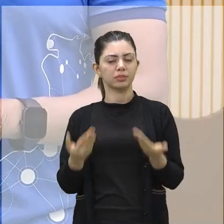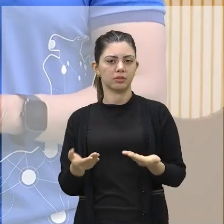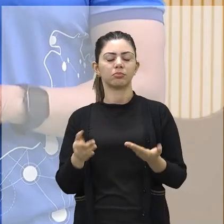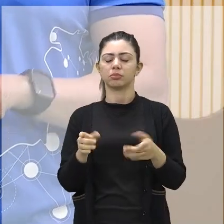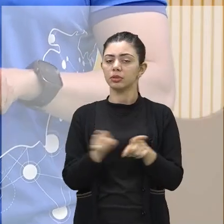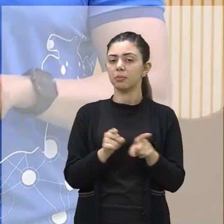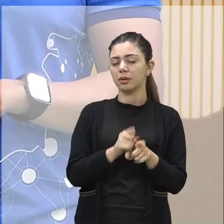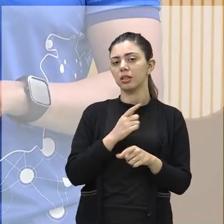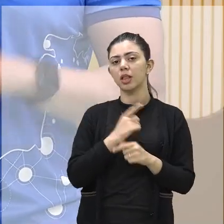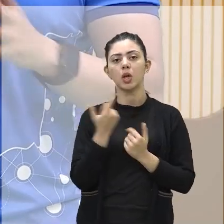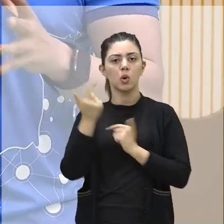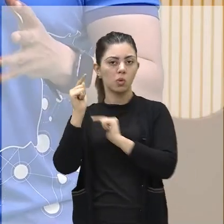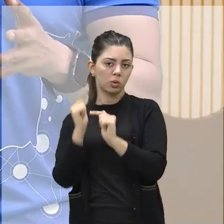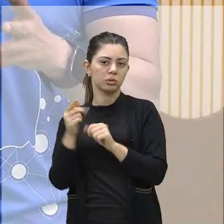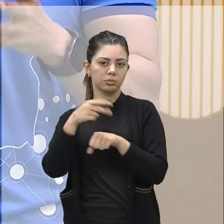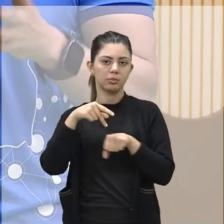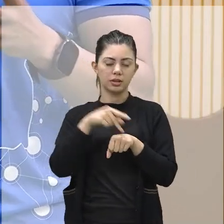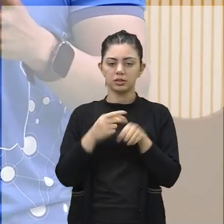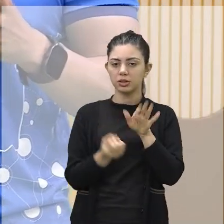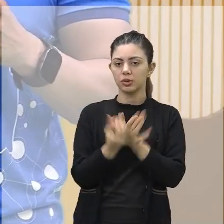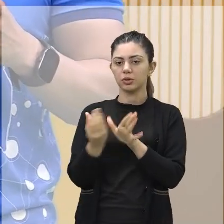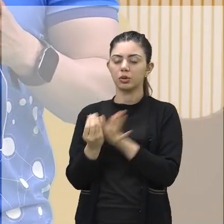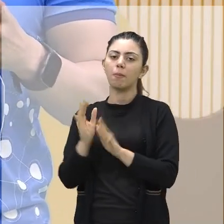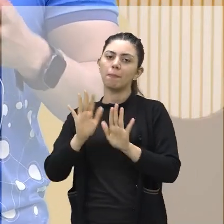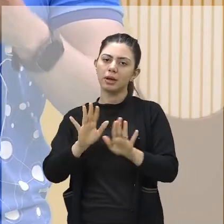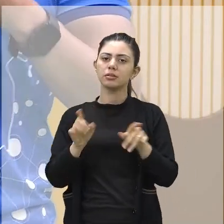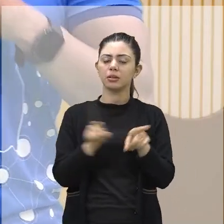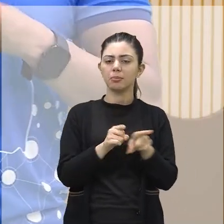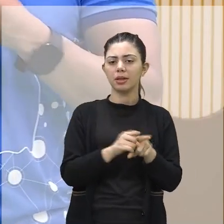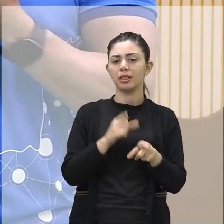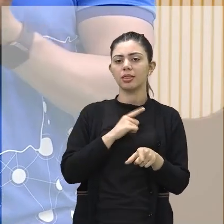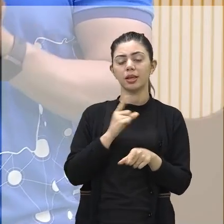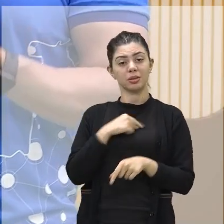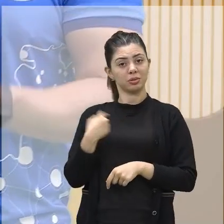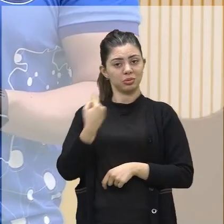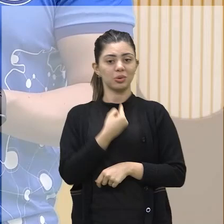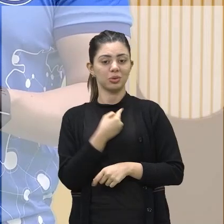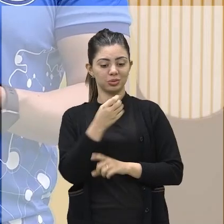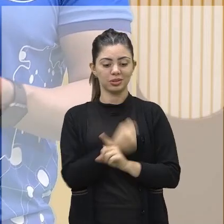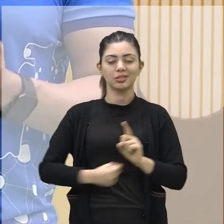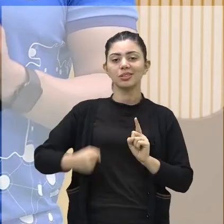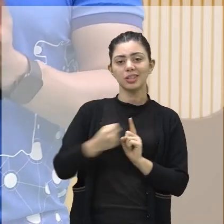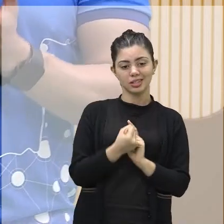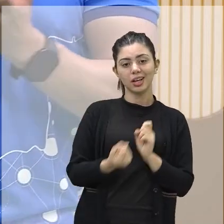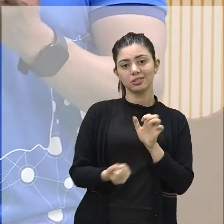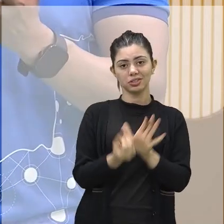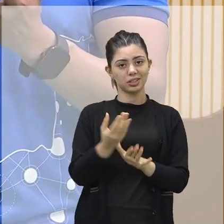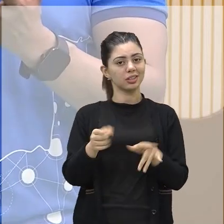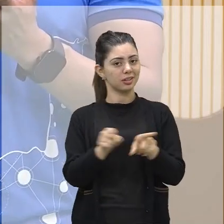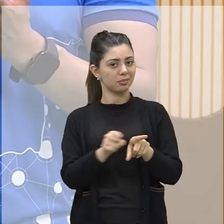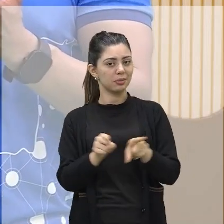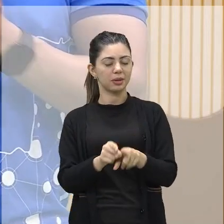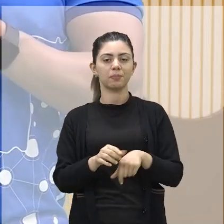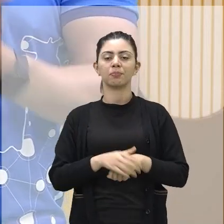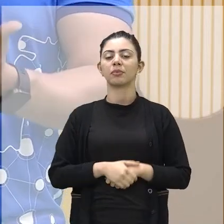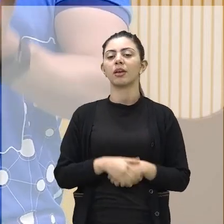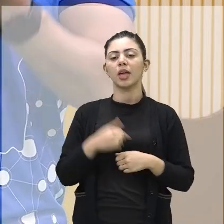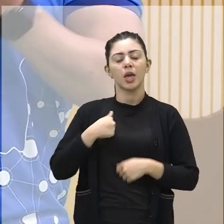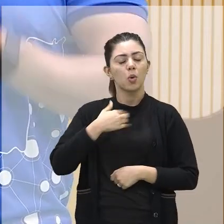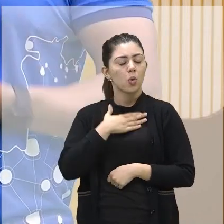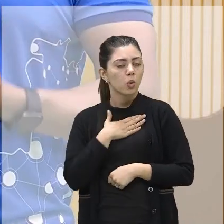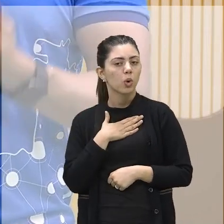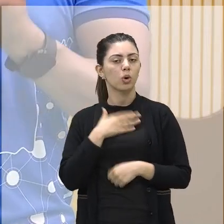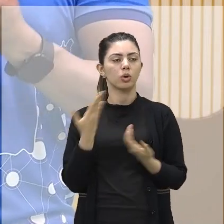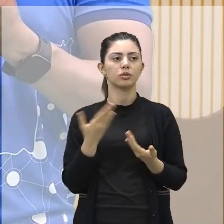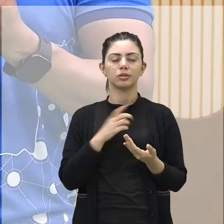símbolos criados pelo Estado, tem os símbolos que surgem ali a partir da gente, a partir do povo, tá? E eu sempre gosto de citar, trazer do mundo